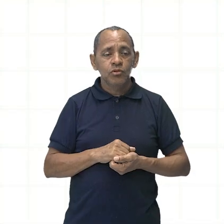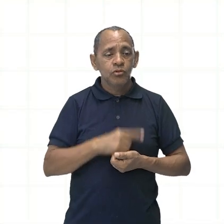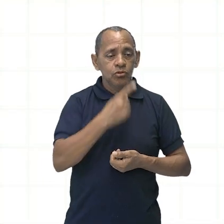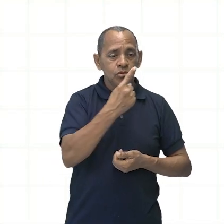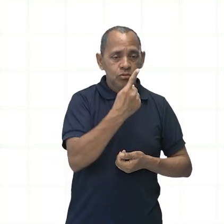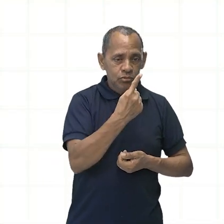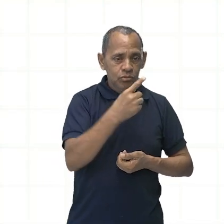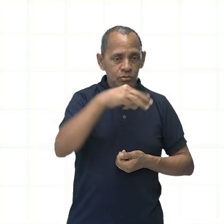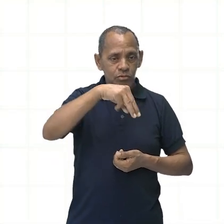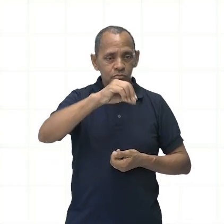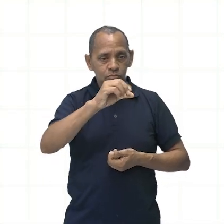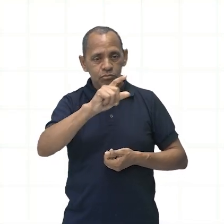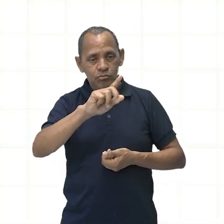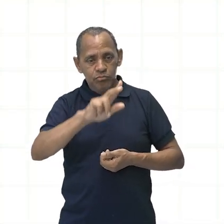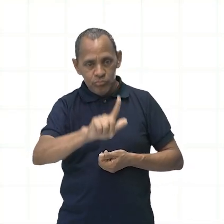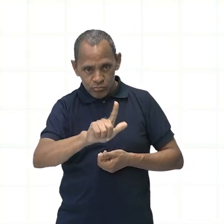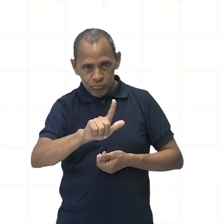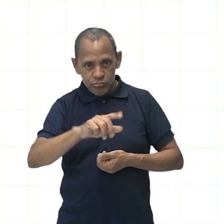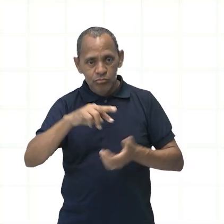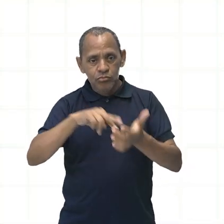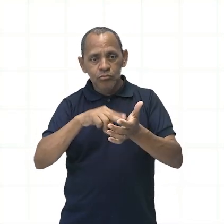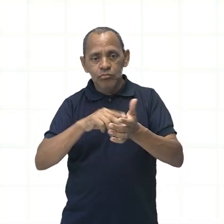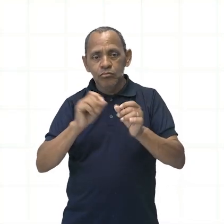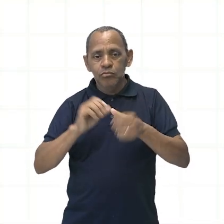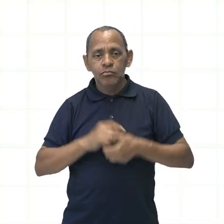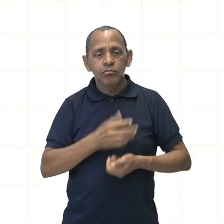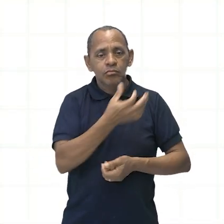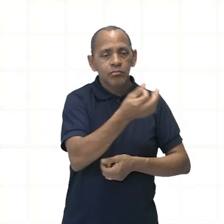de água significa dizer que nós temos